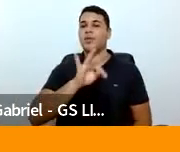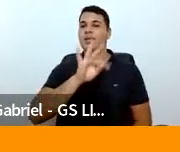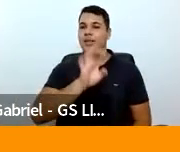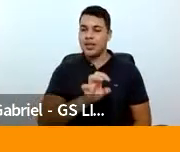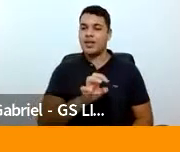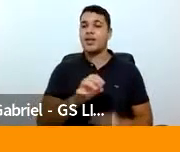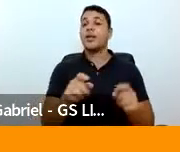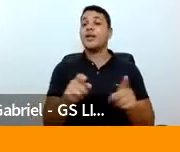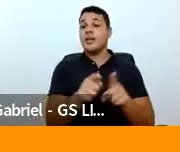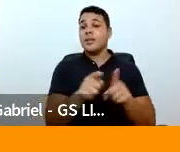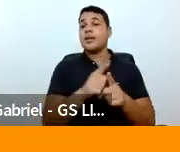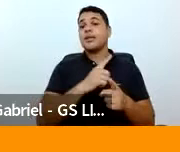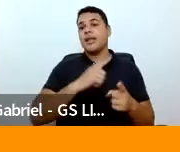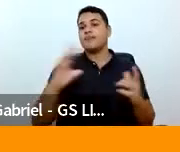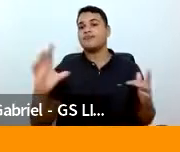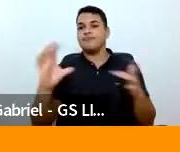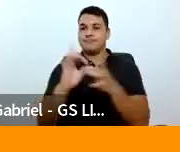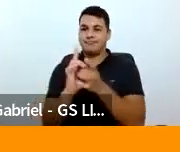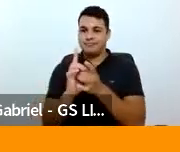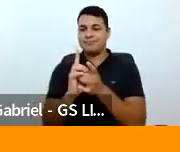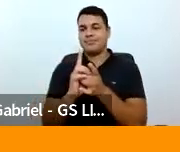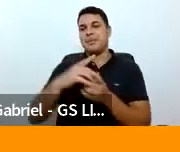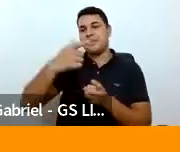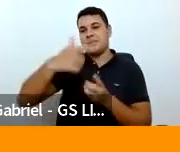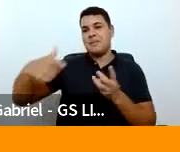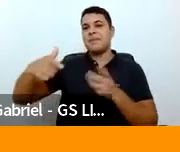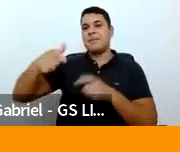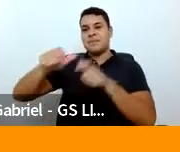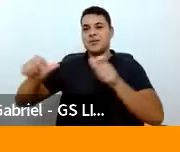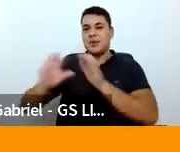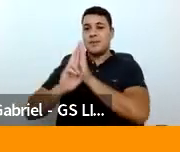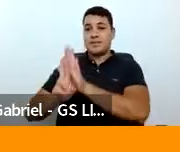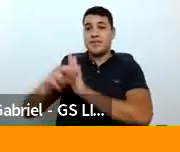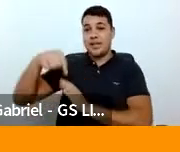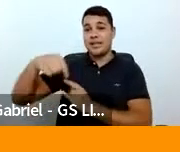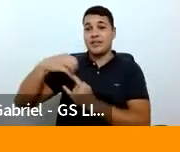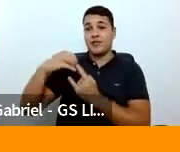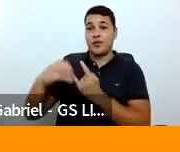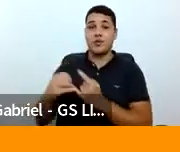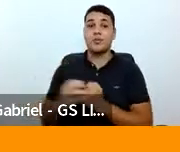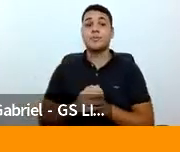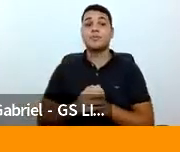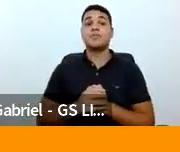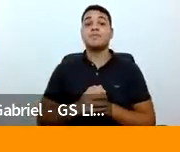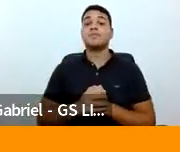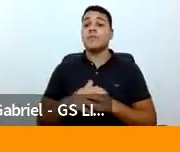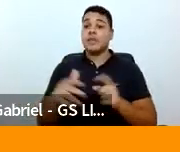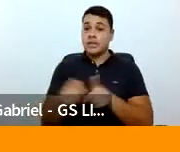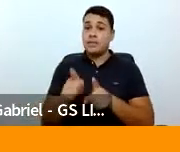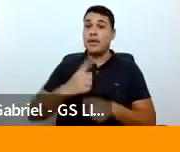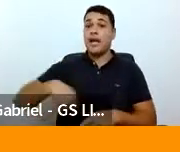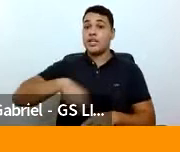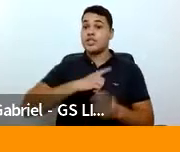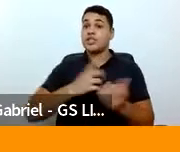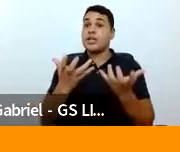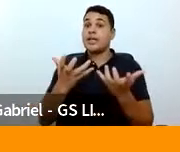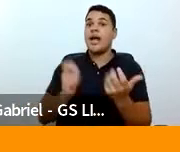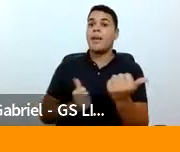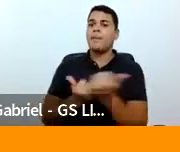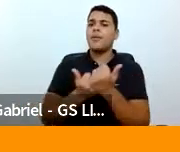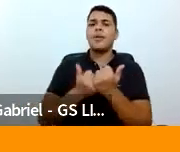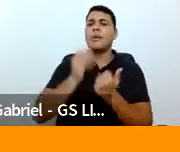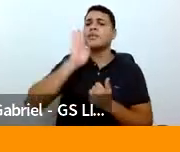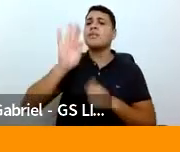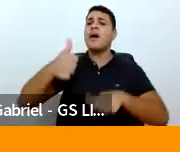com outros interlocutores importantes da nossa instituição. Nesse momento, a gente tem apoiado a implantação de bancas de heteroidentificação, né,